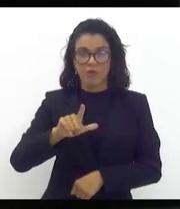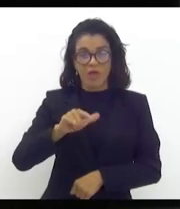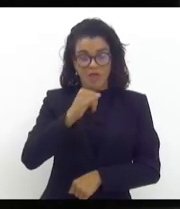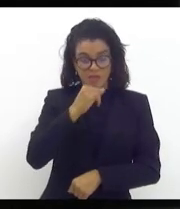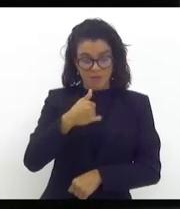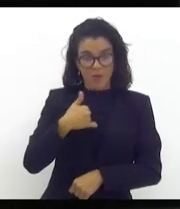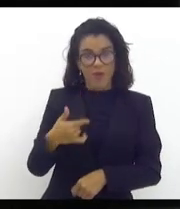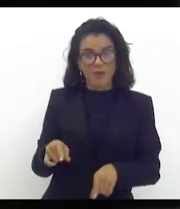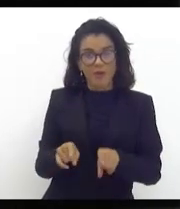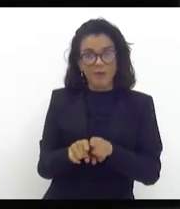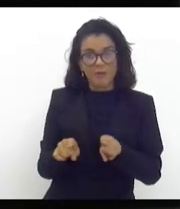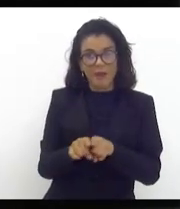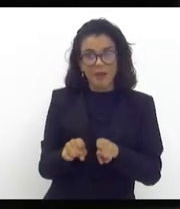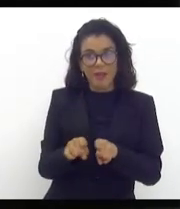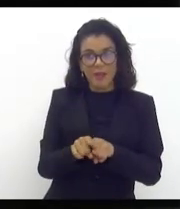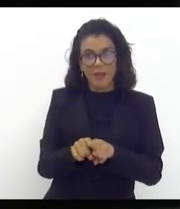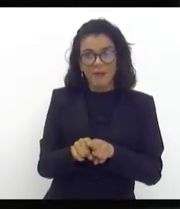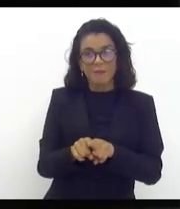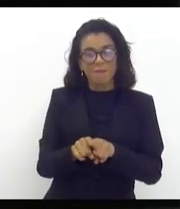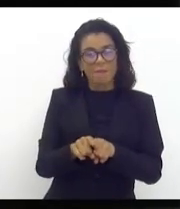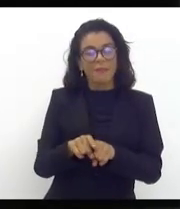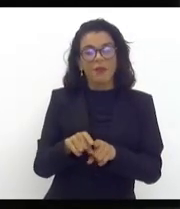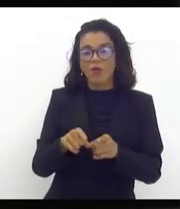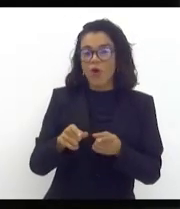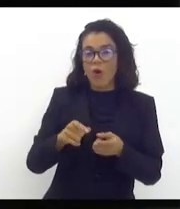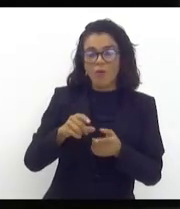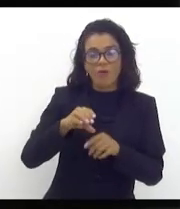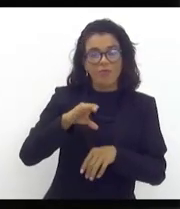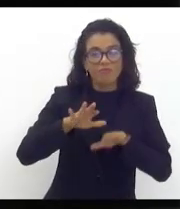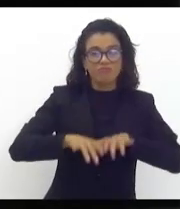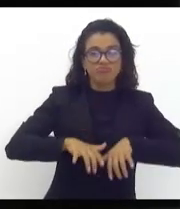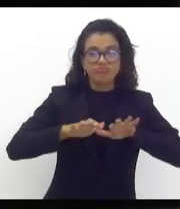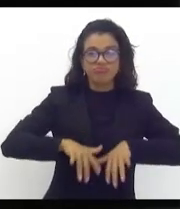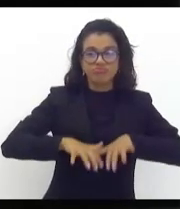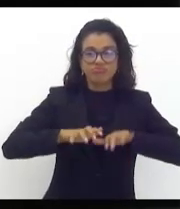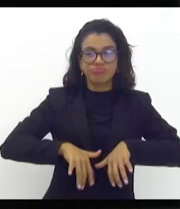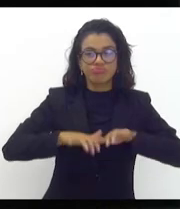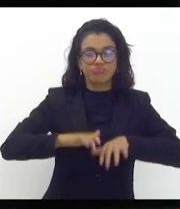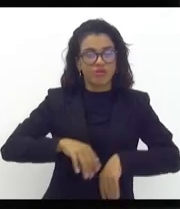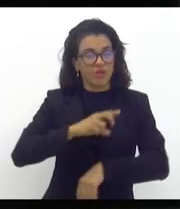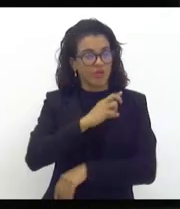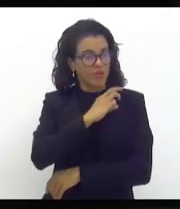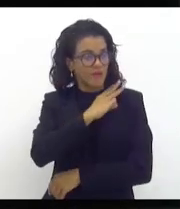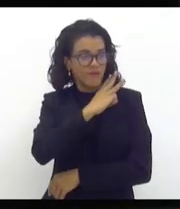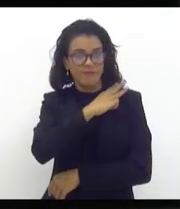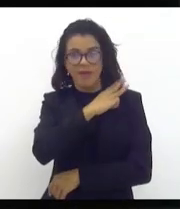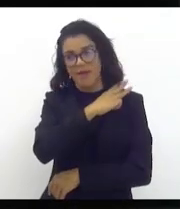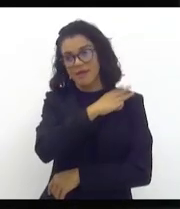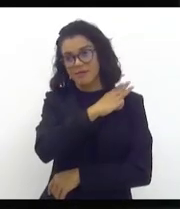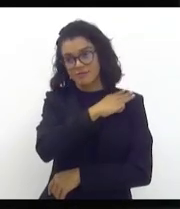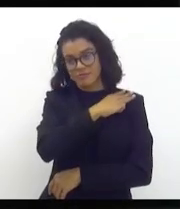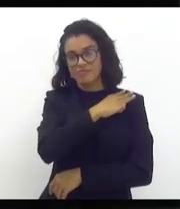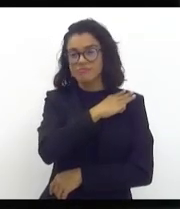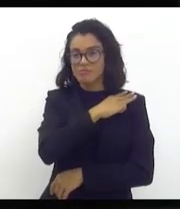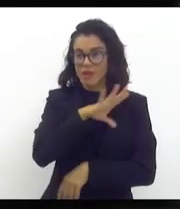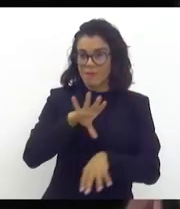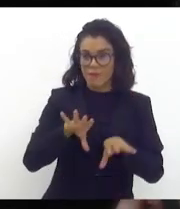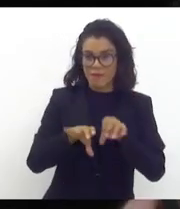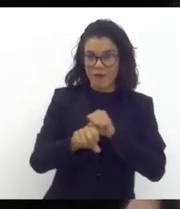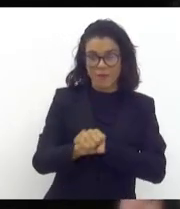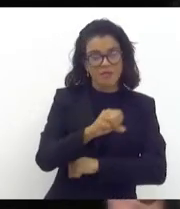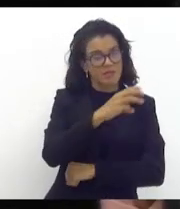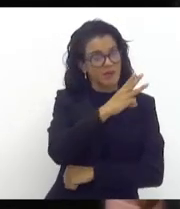exemplo, que cheguei na Polícia Civil como escrivã de polícia, nível médio. Né? A escolaridade que me